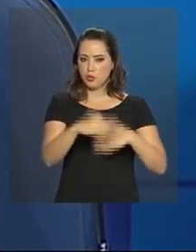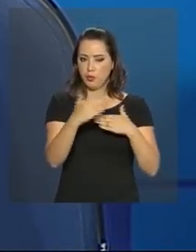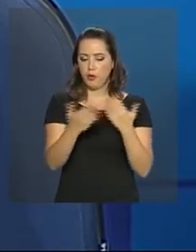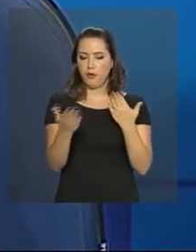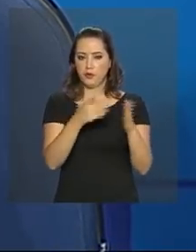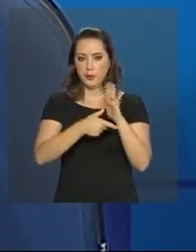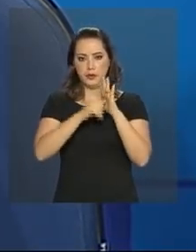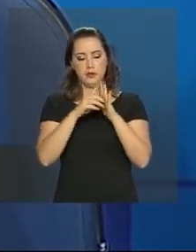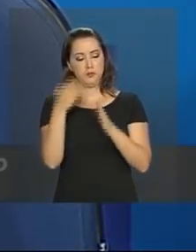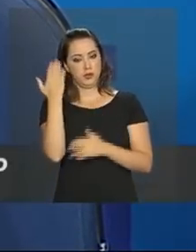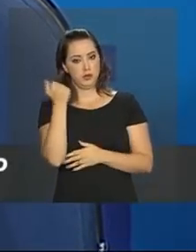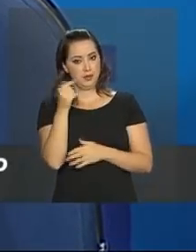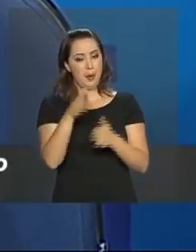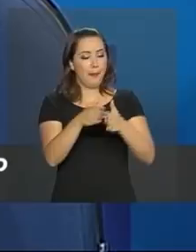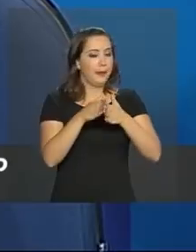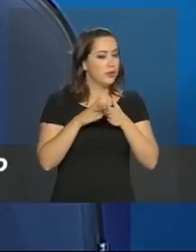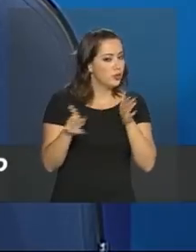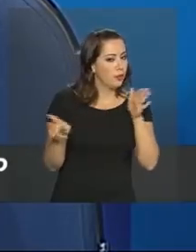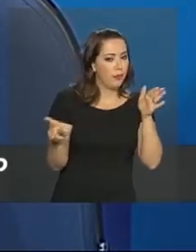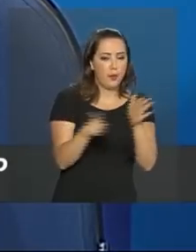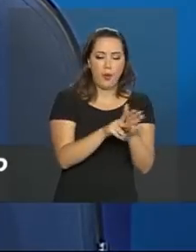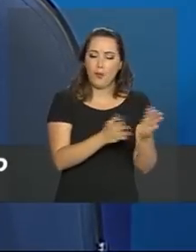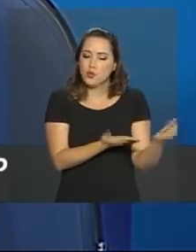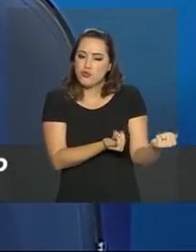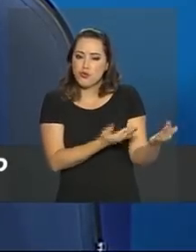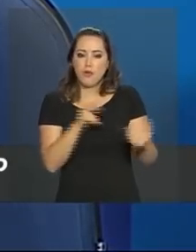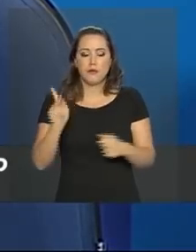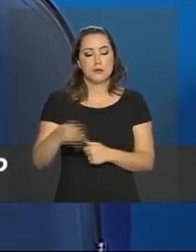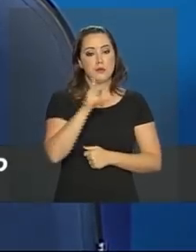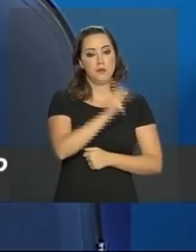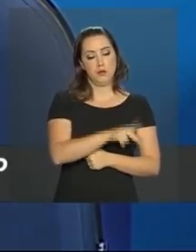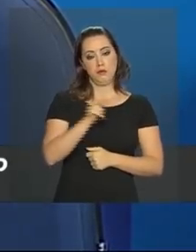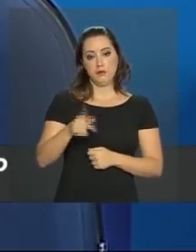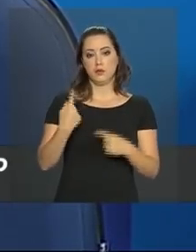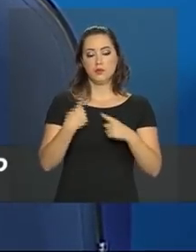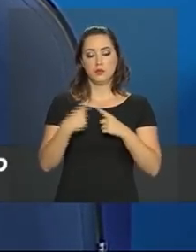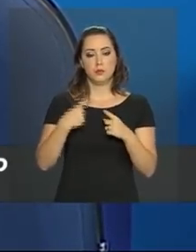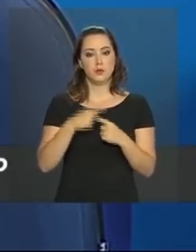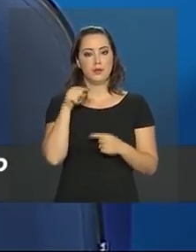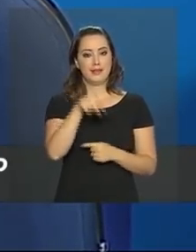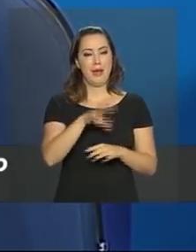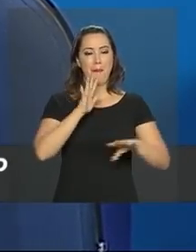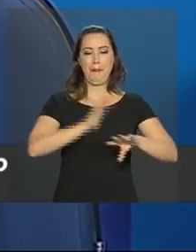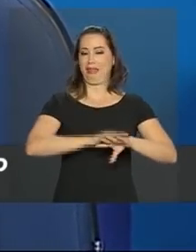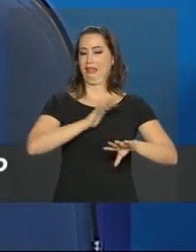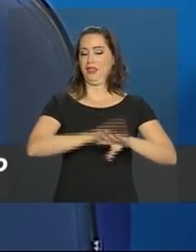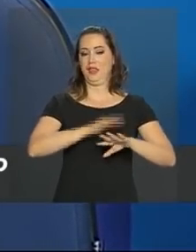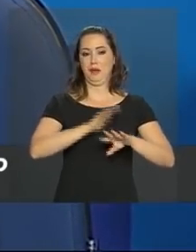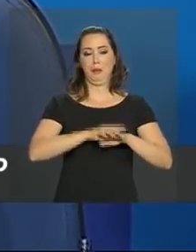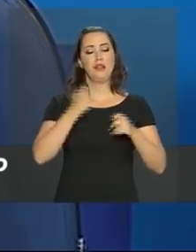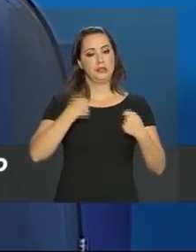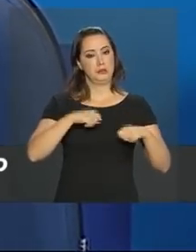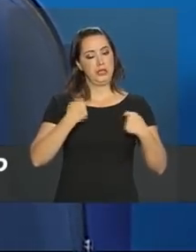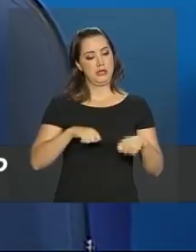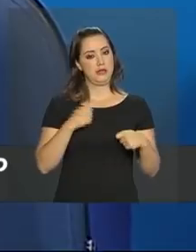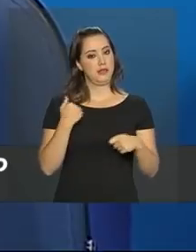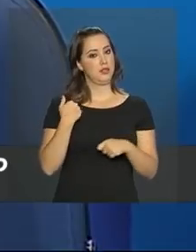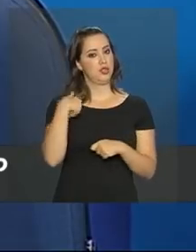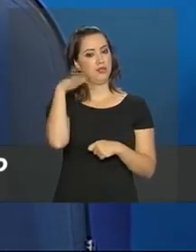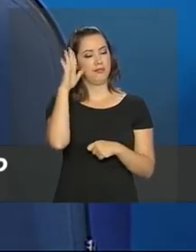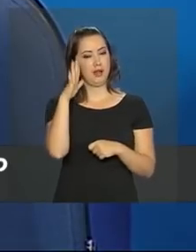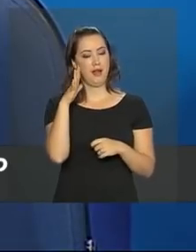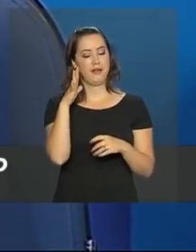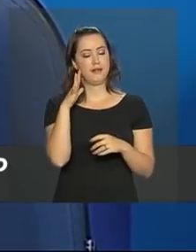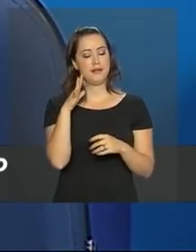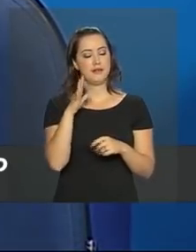também à demanda de jovens e professores em função da matemática obrigatoriamente é